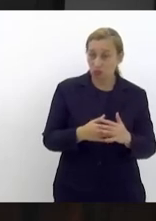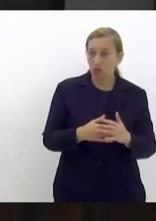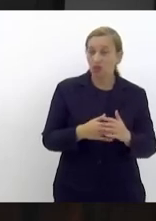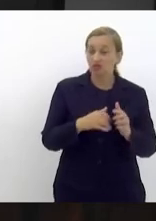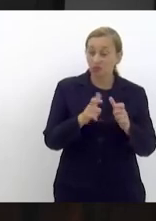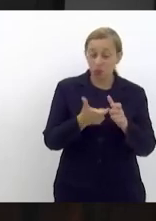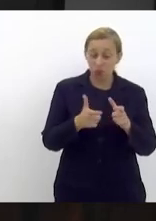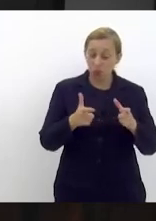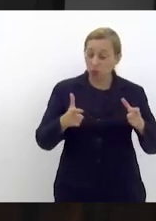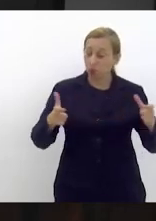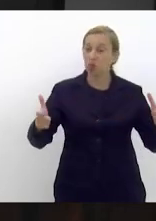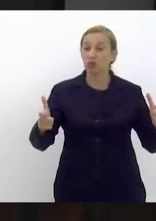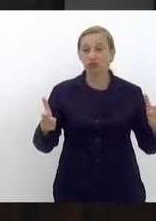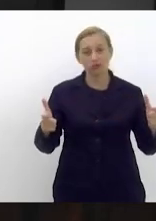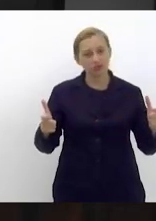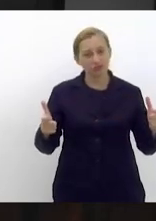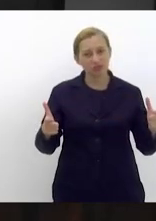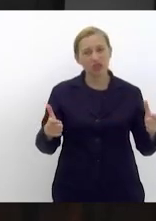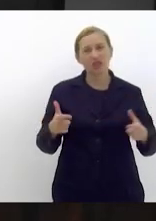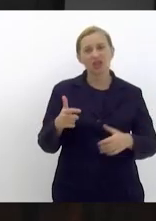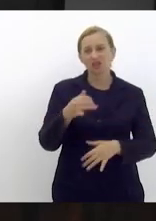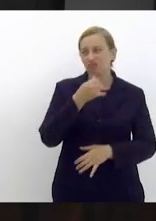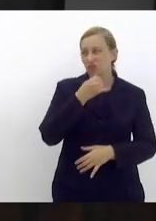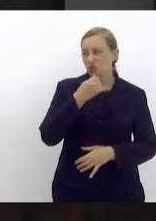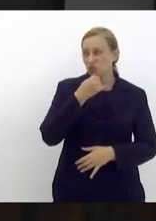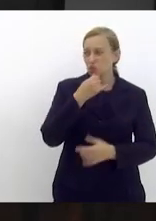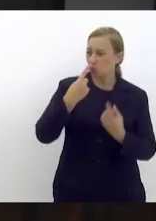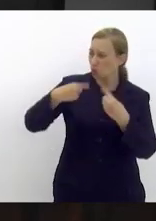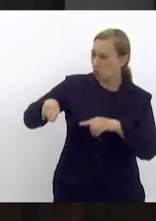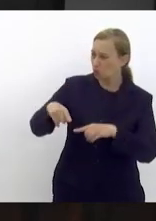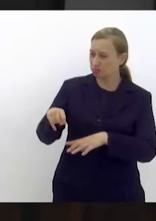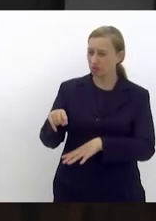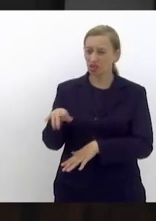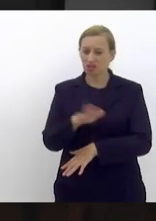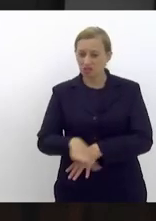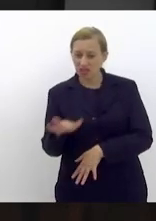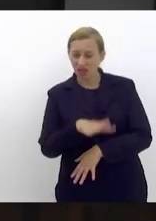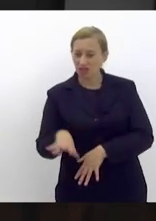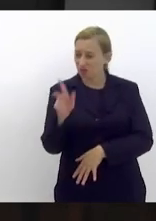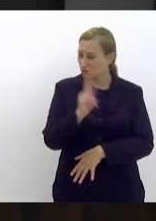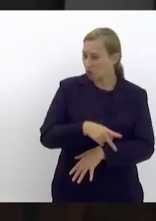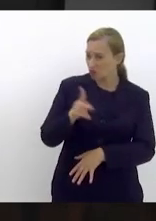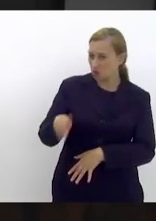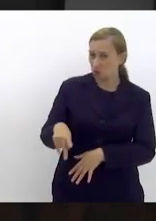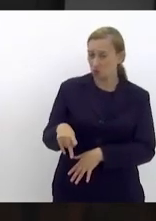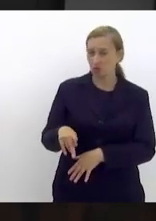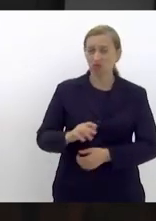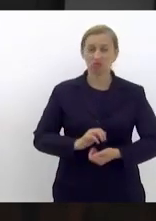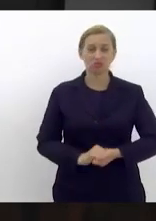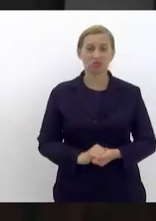proporção, e o ato cruel contra essas crianças, contra professores, é inadmissível.